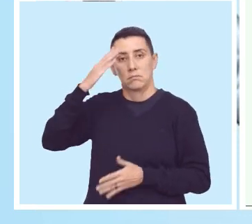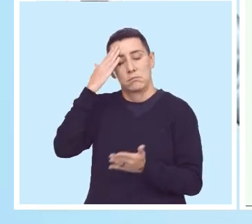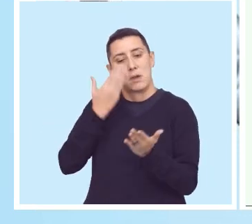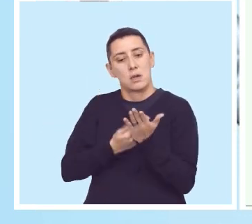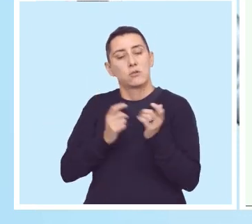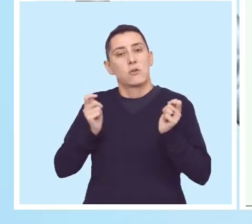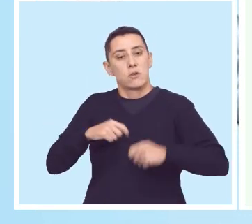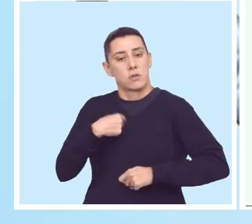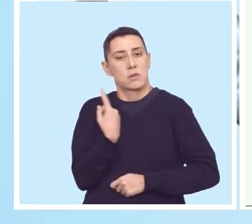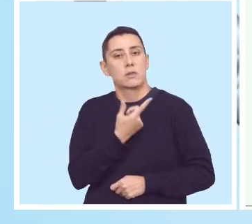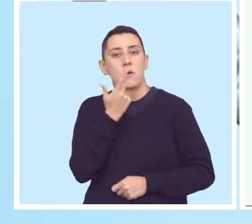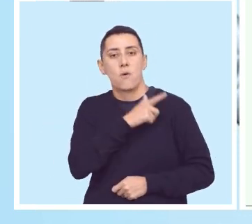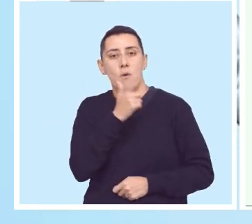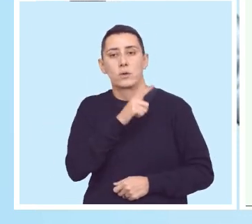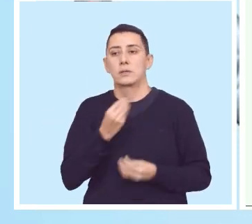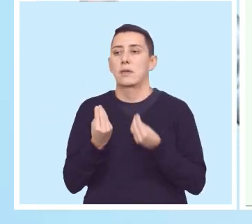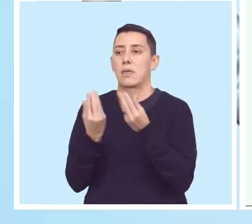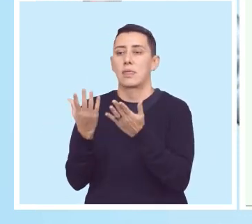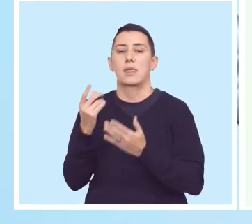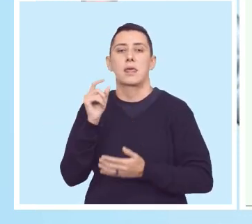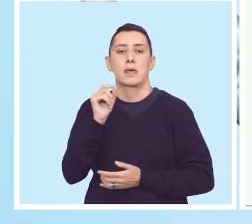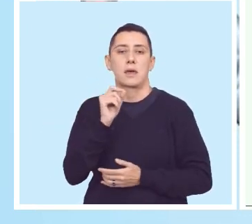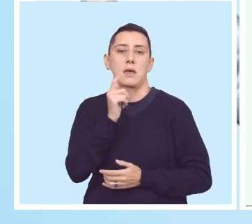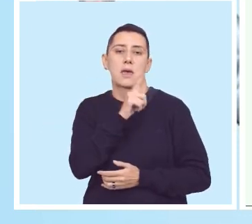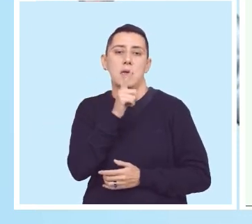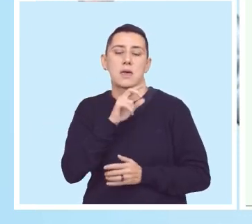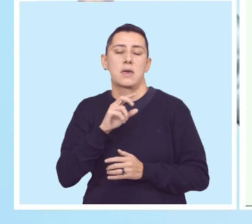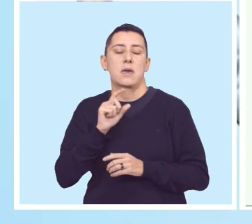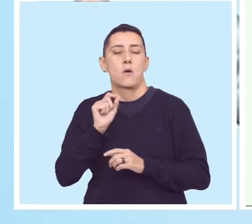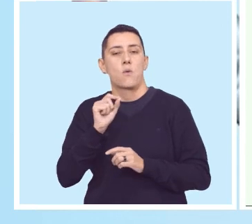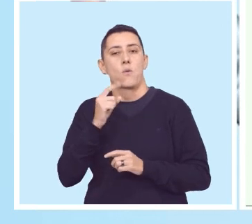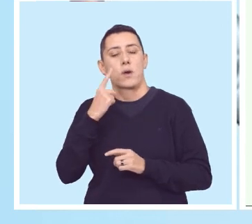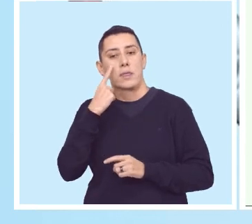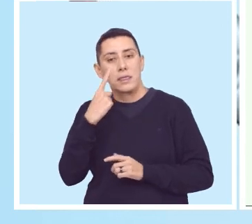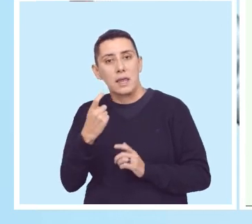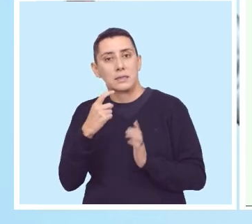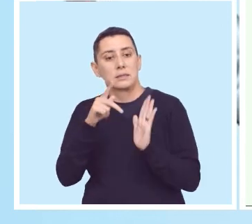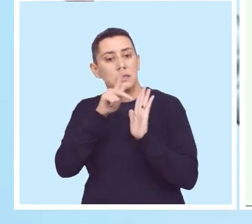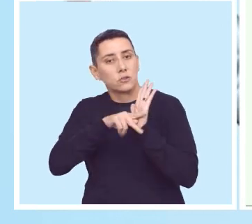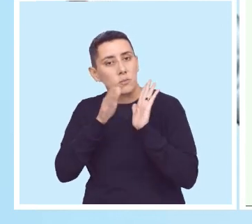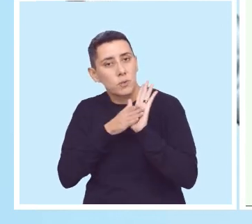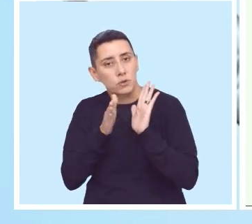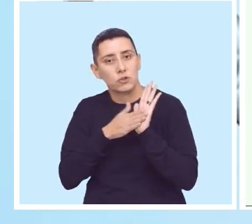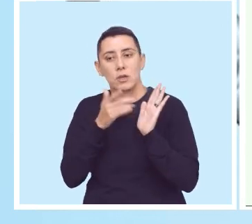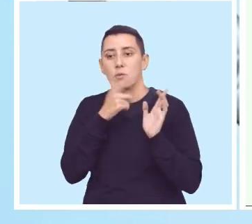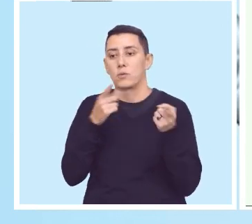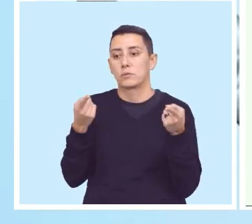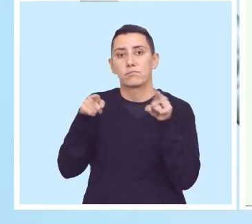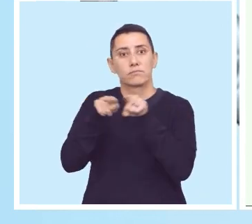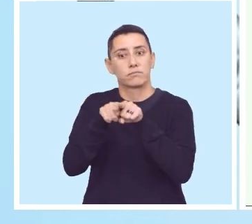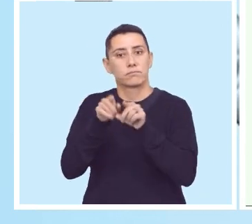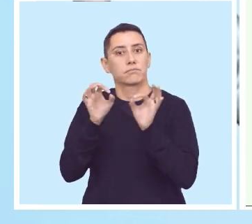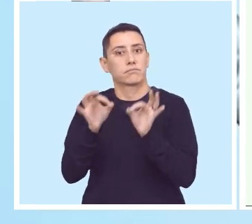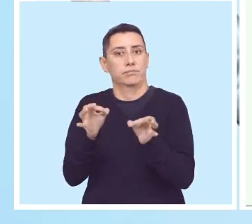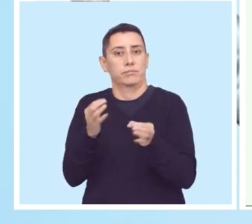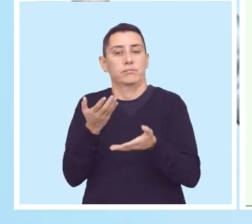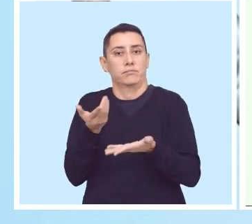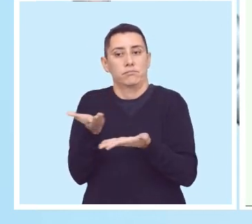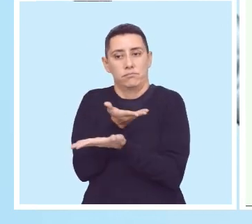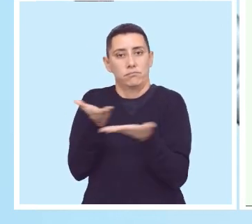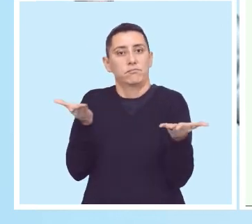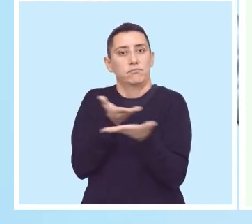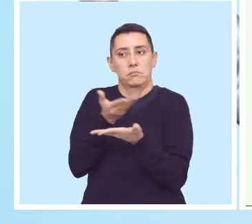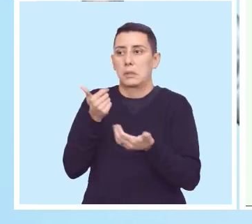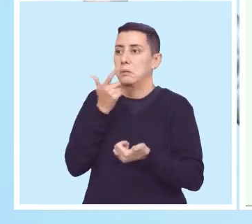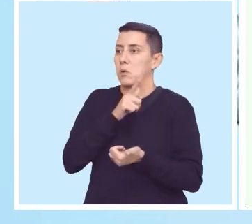conseguiríamos entregar alguma coisa interessante, conseguiríamos desenvolver uma parceria bastante profícua, eu julgo que foi bastante